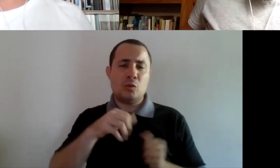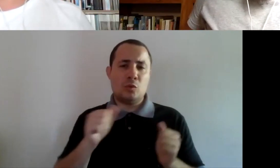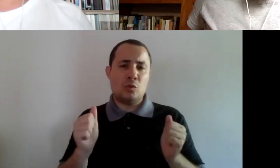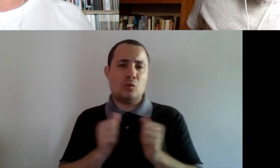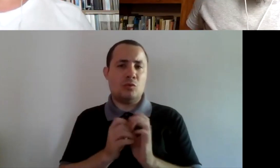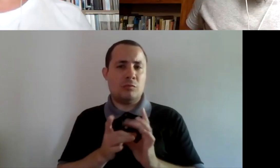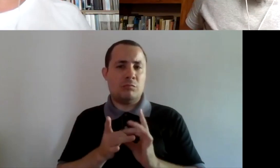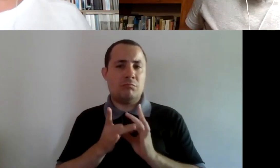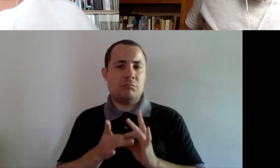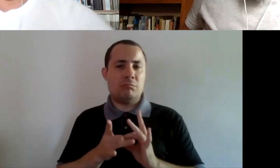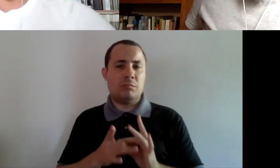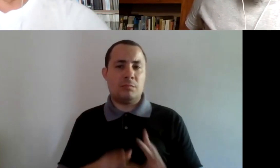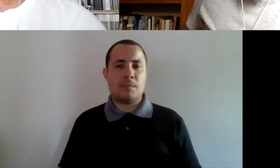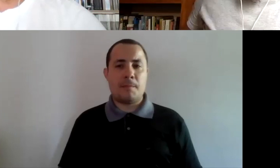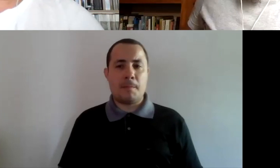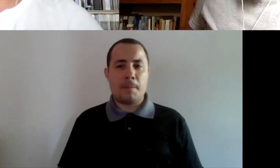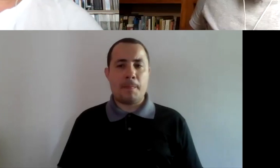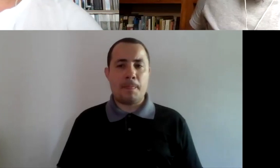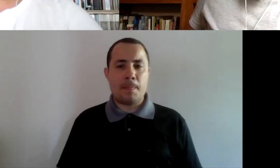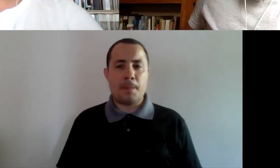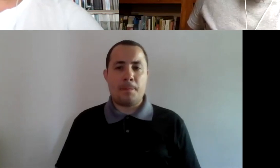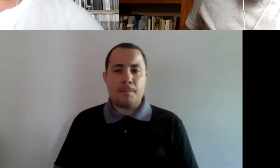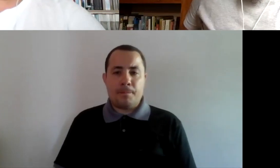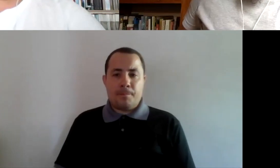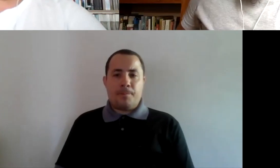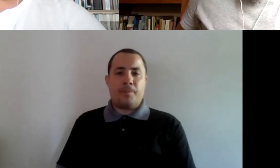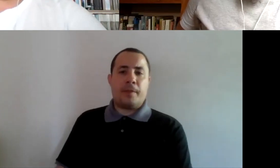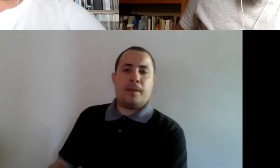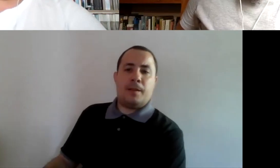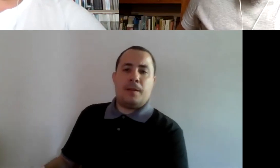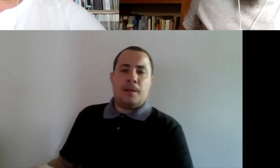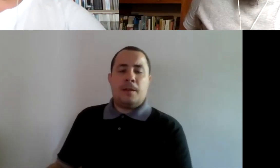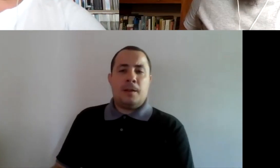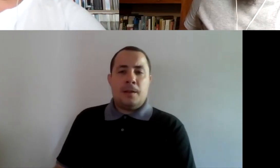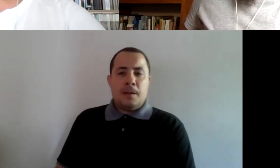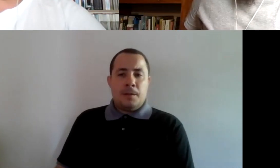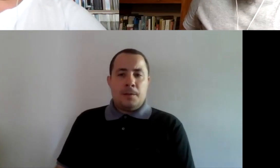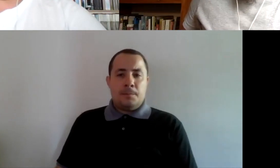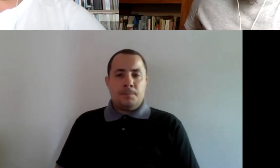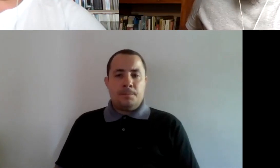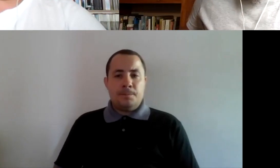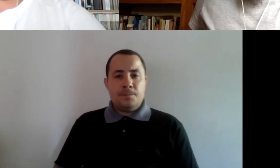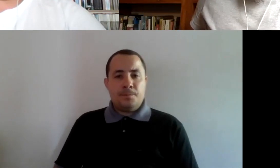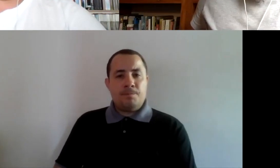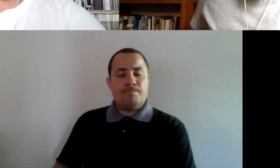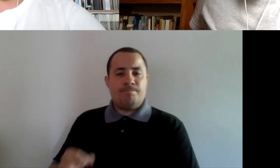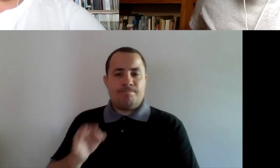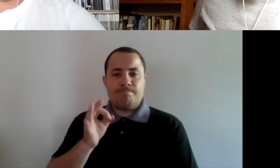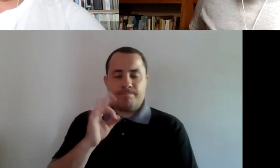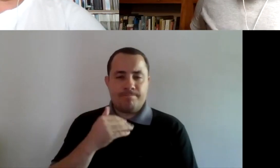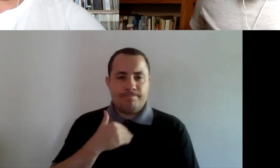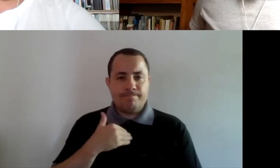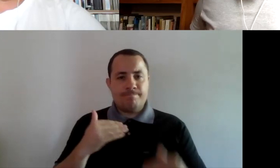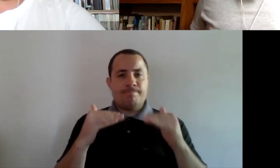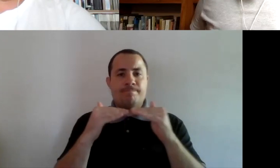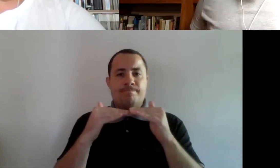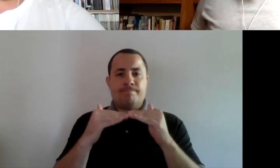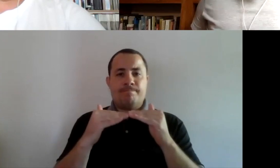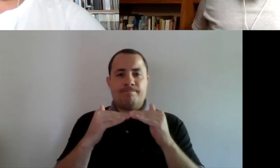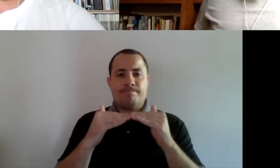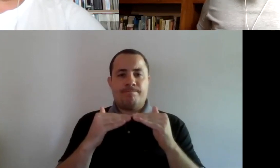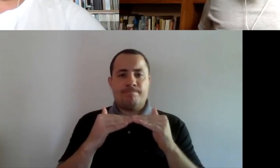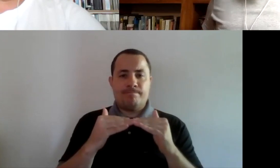ali, né? eu acho que isso quer dizer, a ausência de uma política pública forte é porque tudo que a Sim. gente fala,